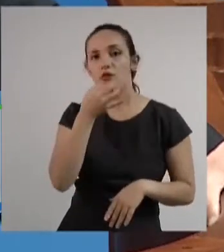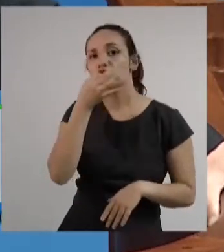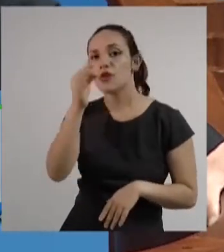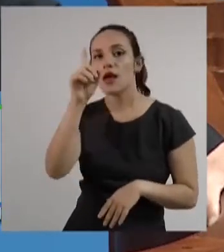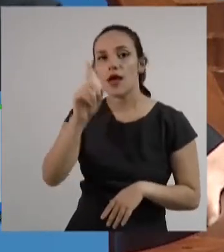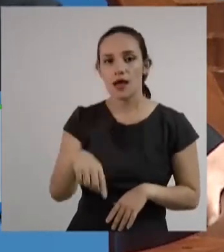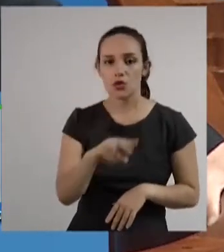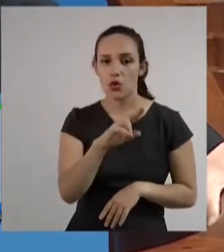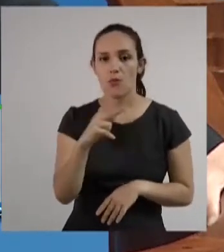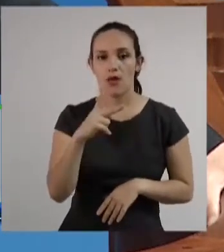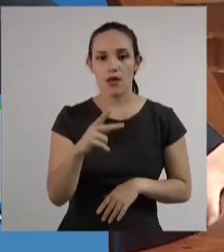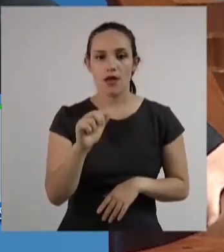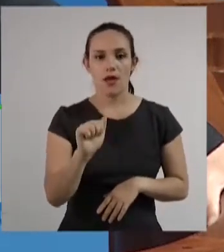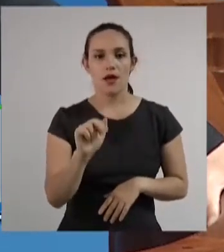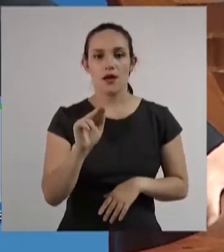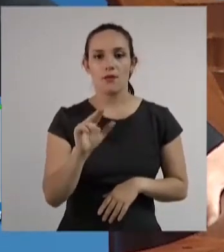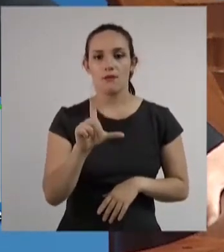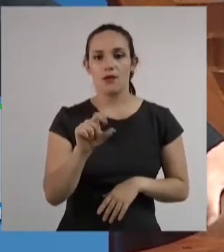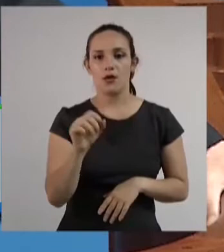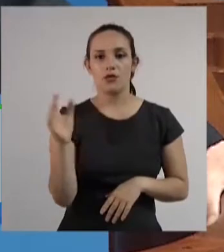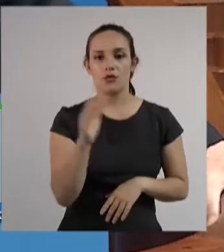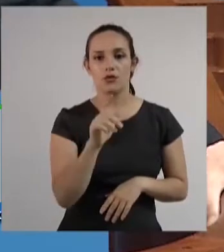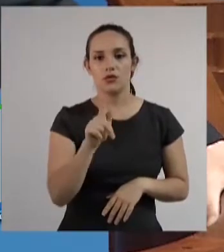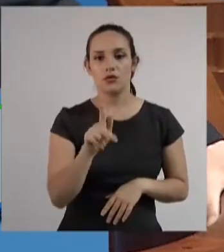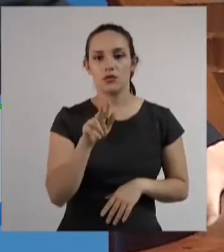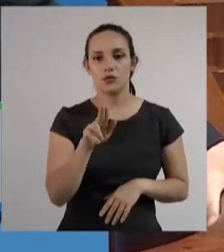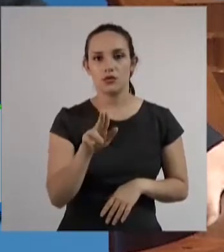superministro, né, que vai